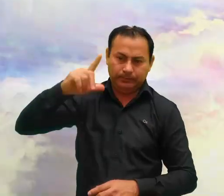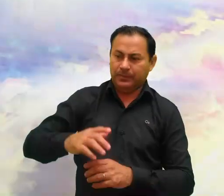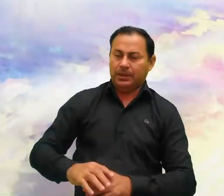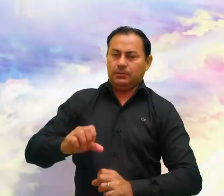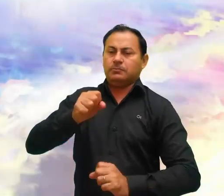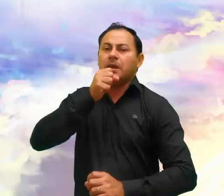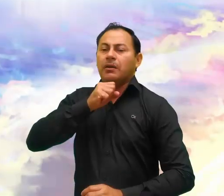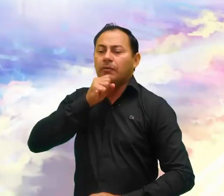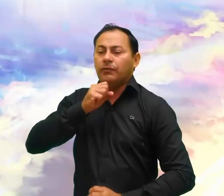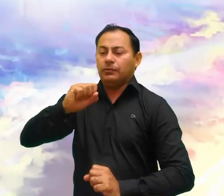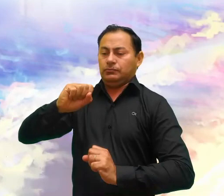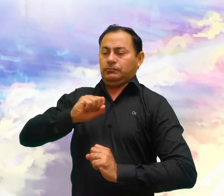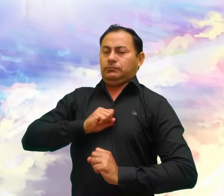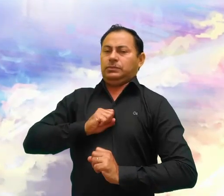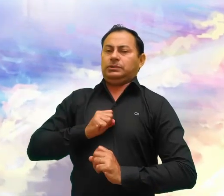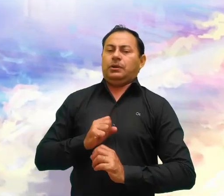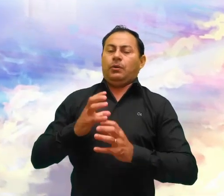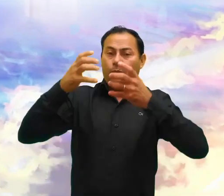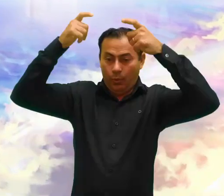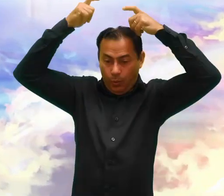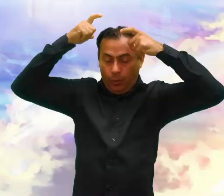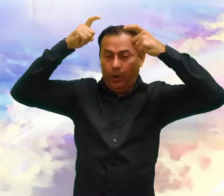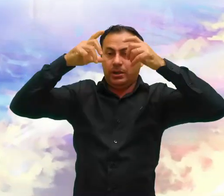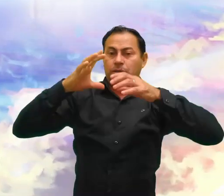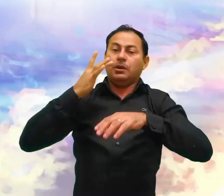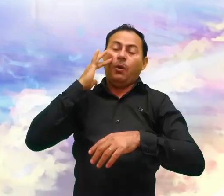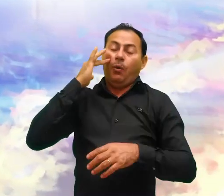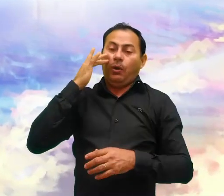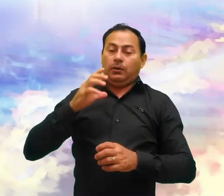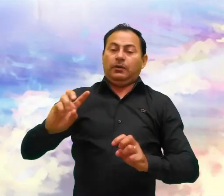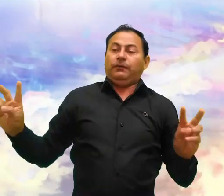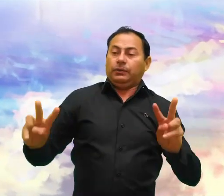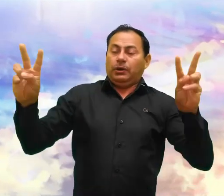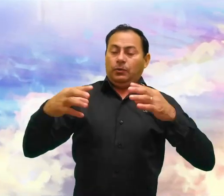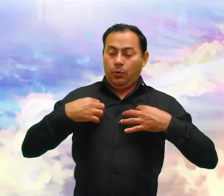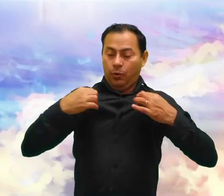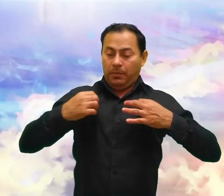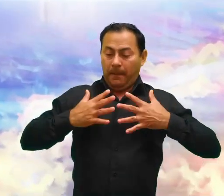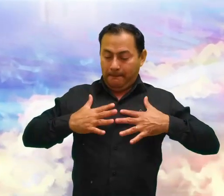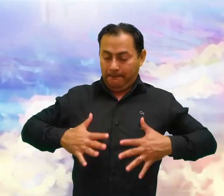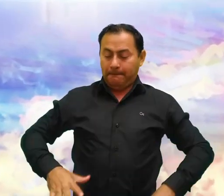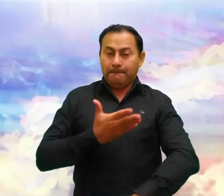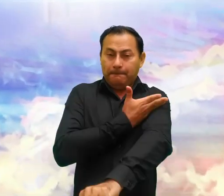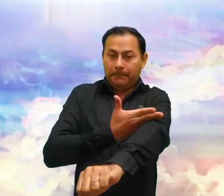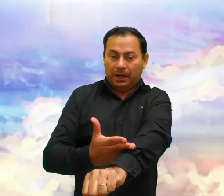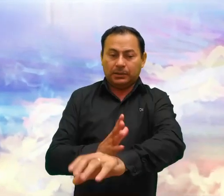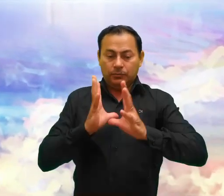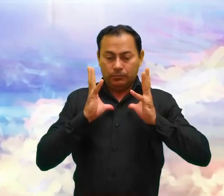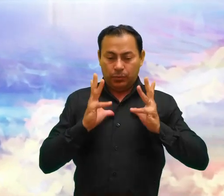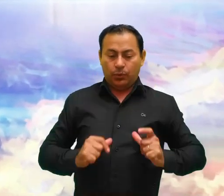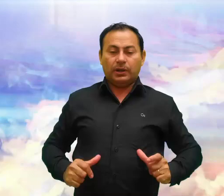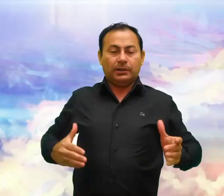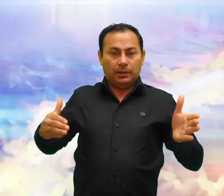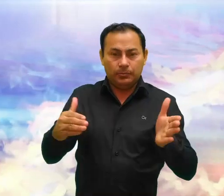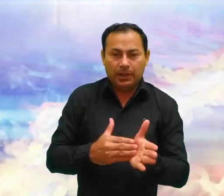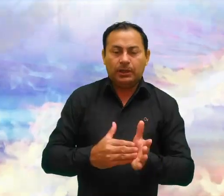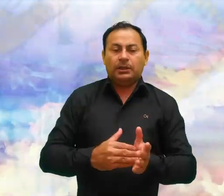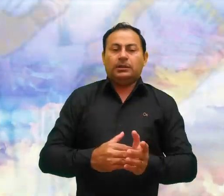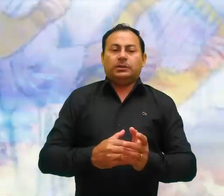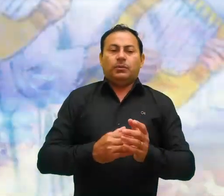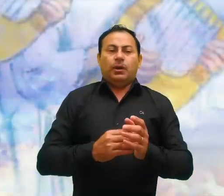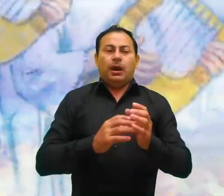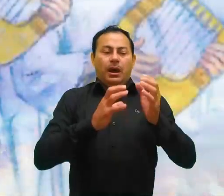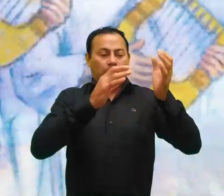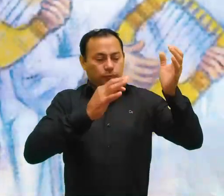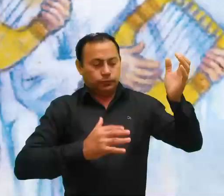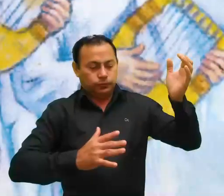Esses anciãos tinham coroas de ouro porque eram vitoriosos. Usavam roupas brancas porque se mantiveram puros até o fim. Tinham